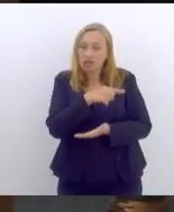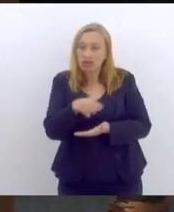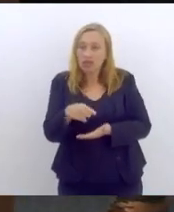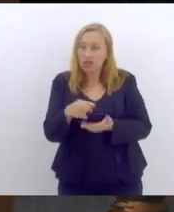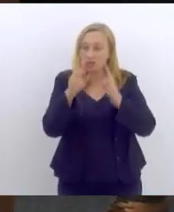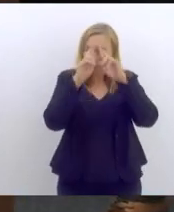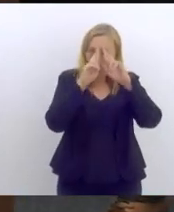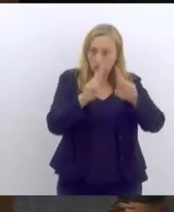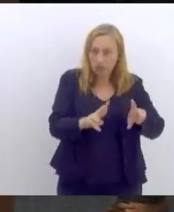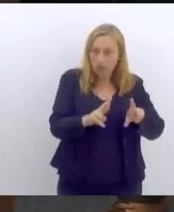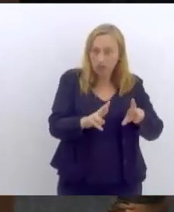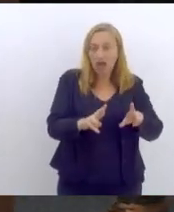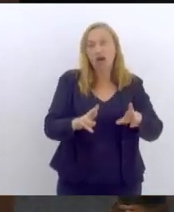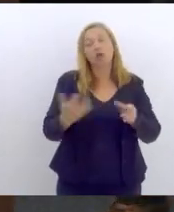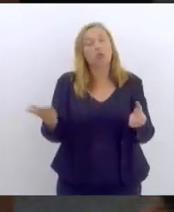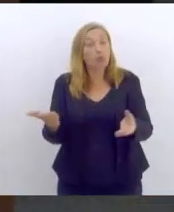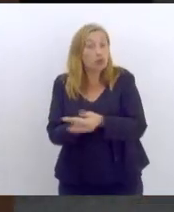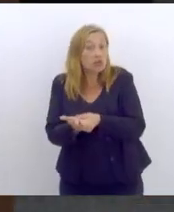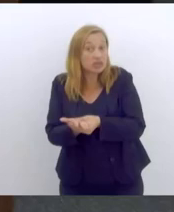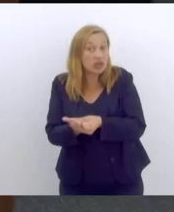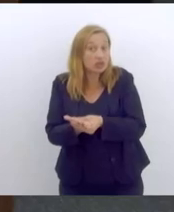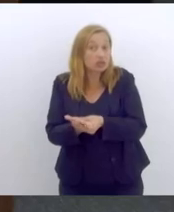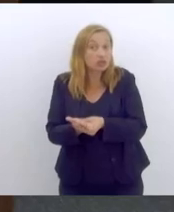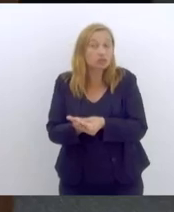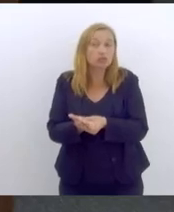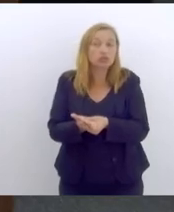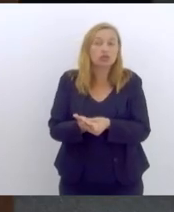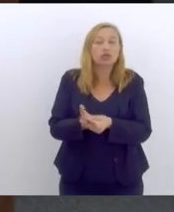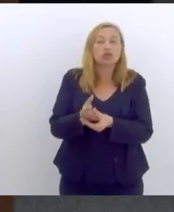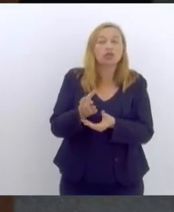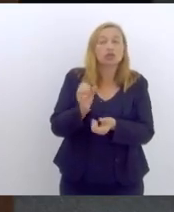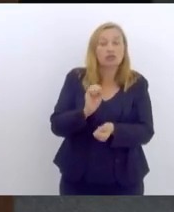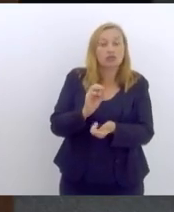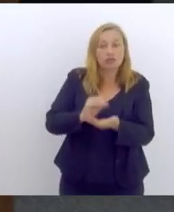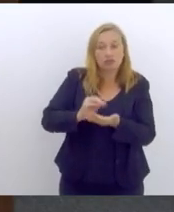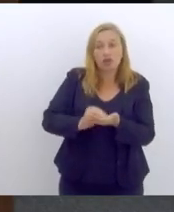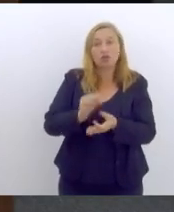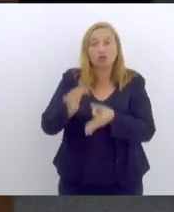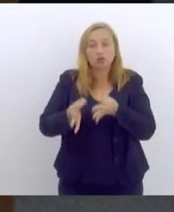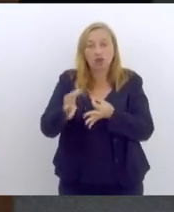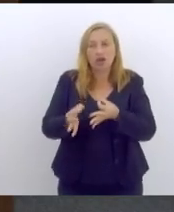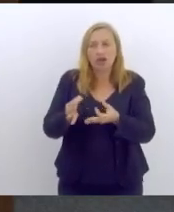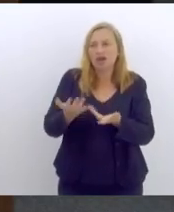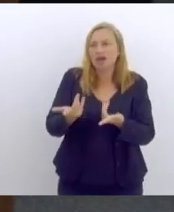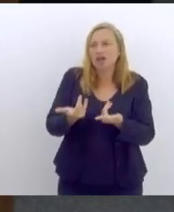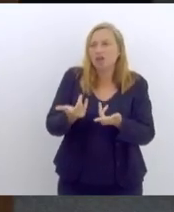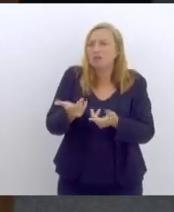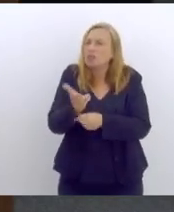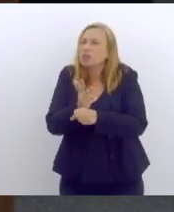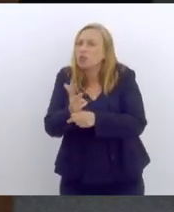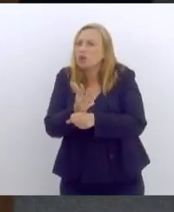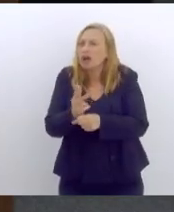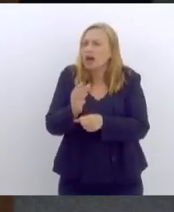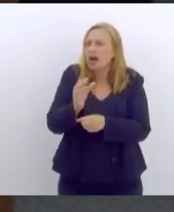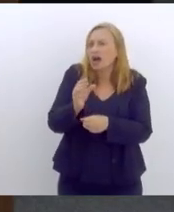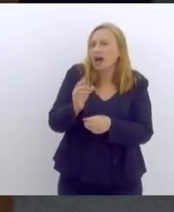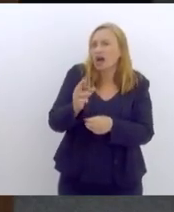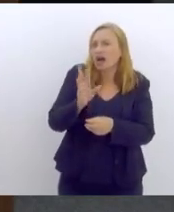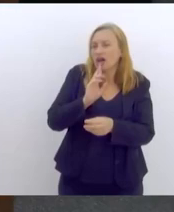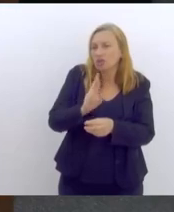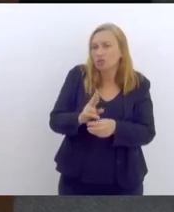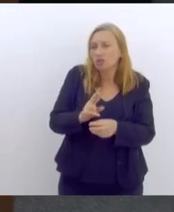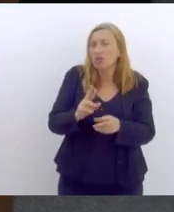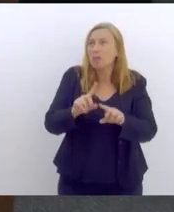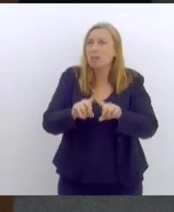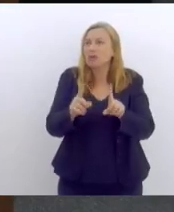a tramitação do processo, não existe nada em trânsito e julgado. Então, é desnecessário tentar buscar uma incoerência quando a posição é a